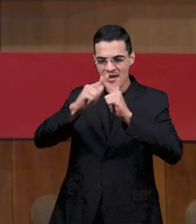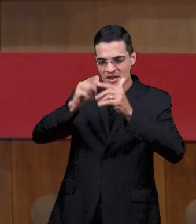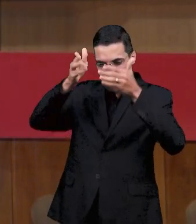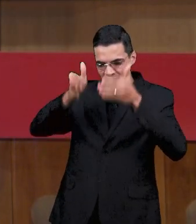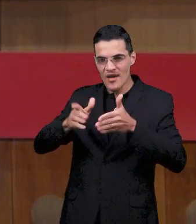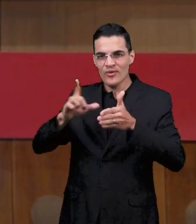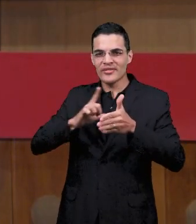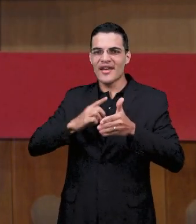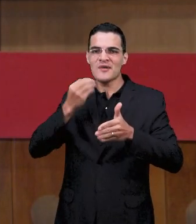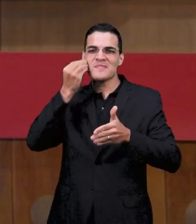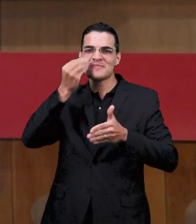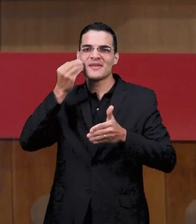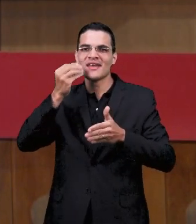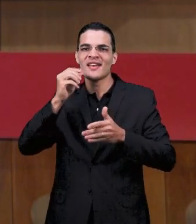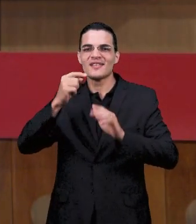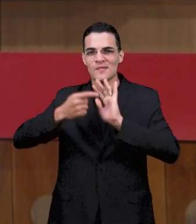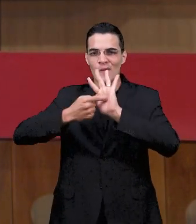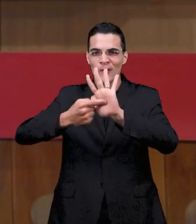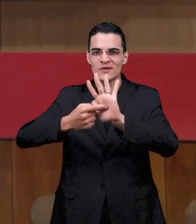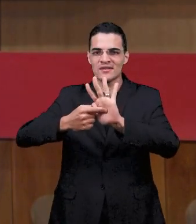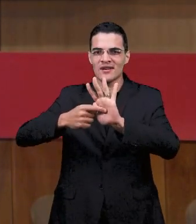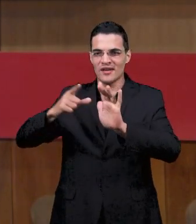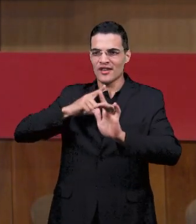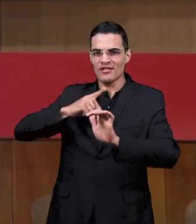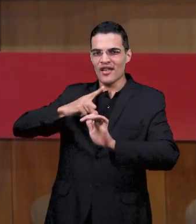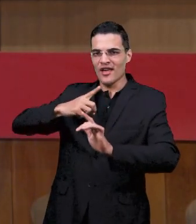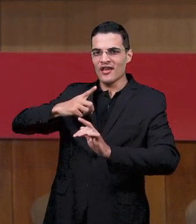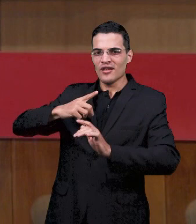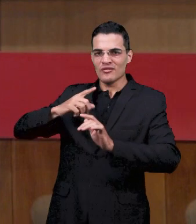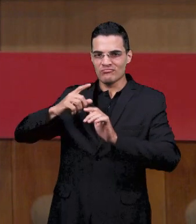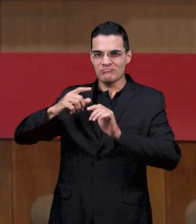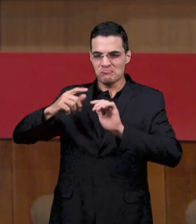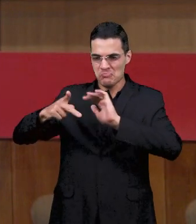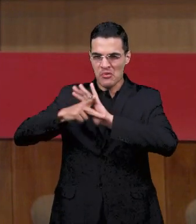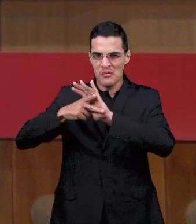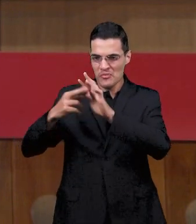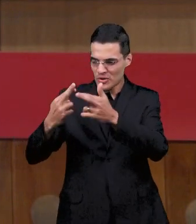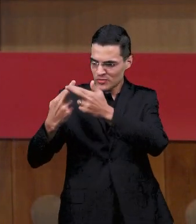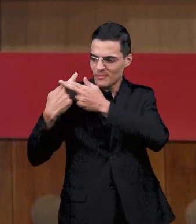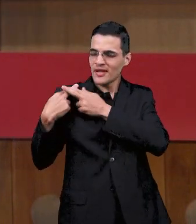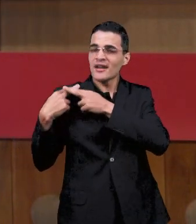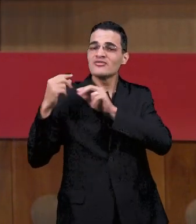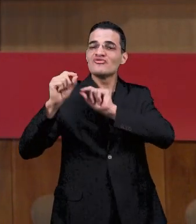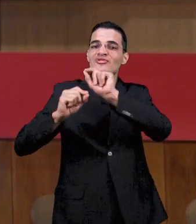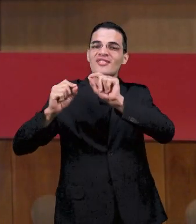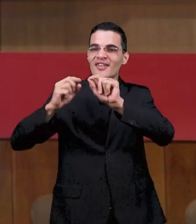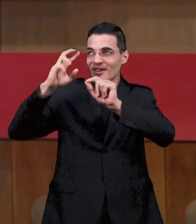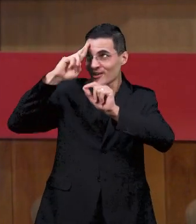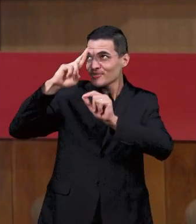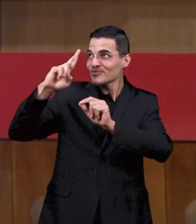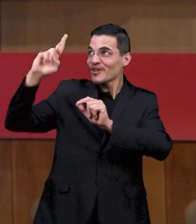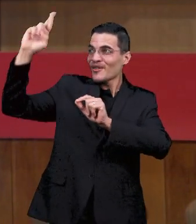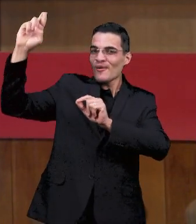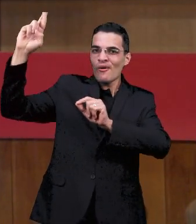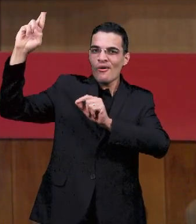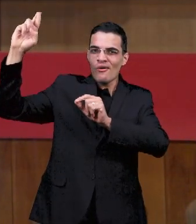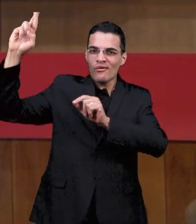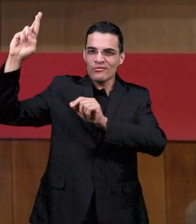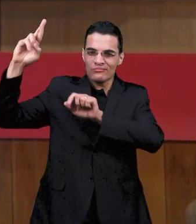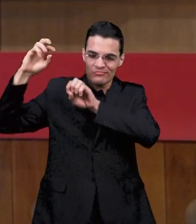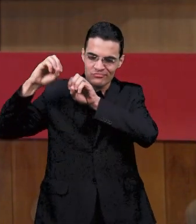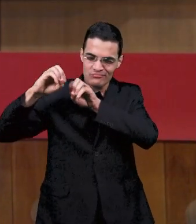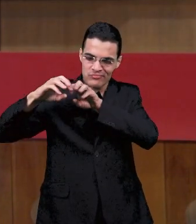de uma autoridade genuína, é o governo do Espírito. Aqui, a sociedade, a família, onde os nossos lares